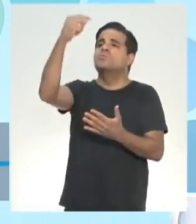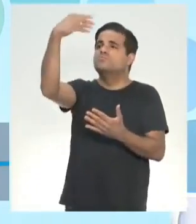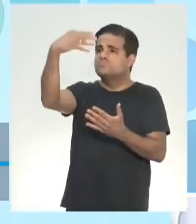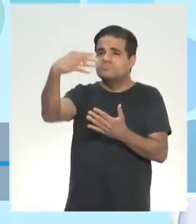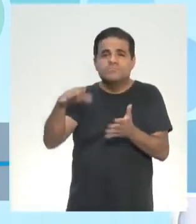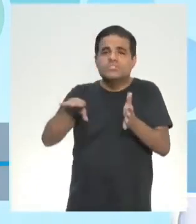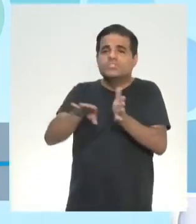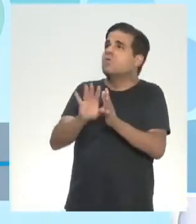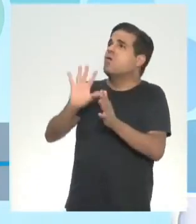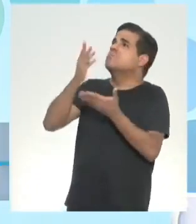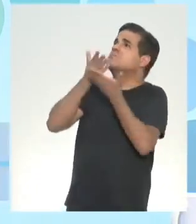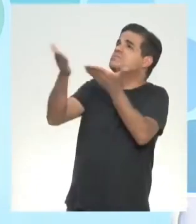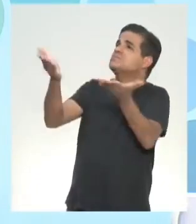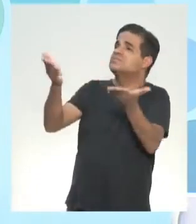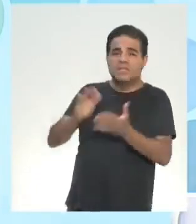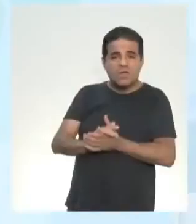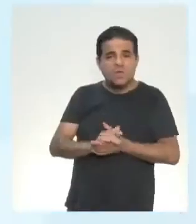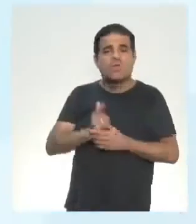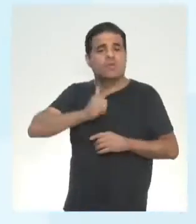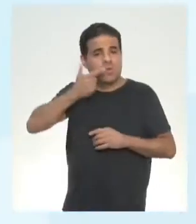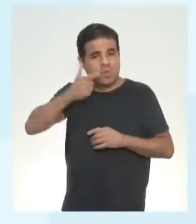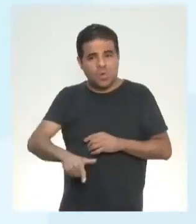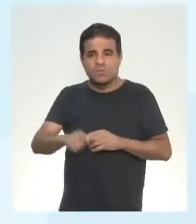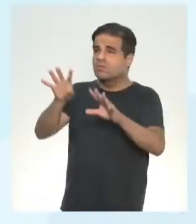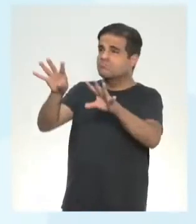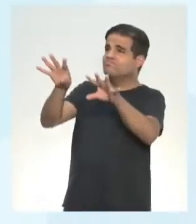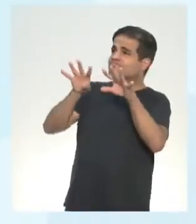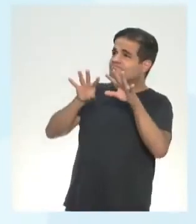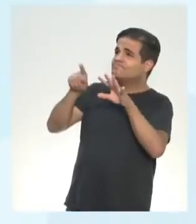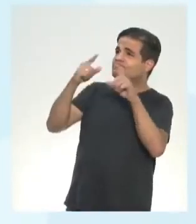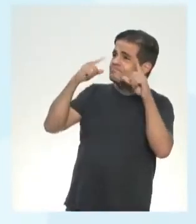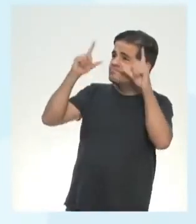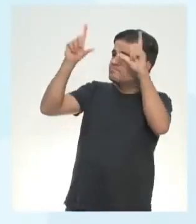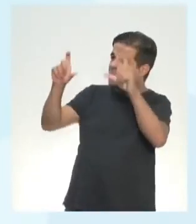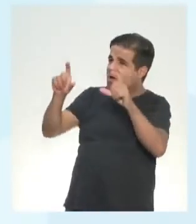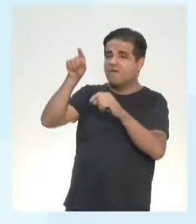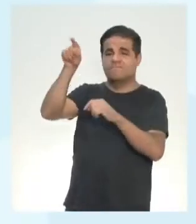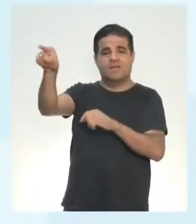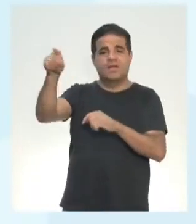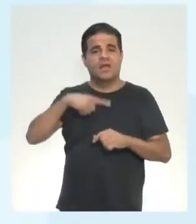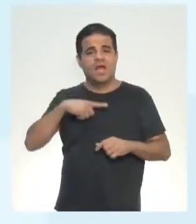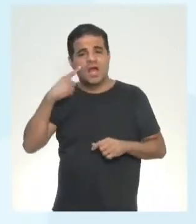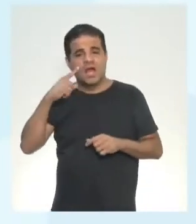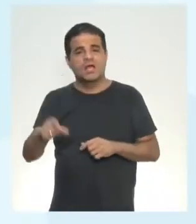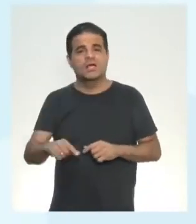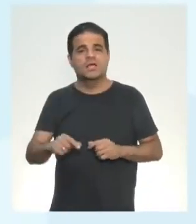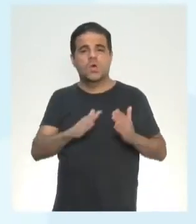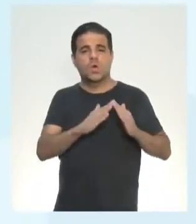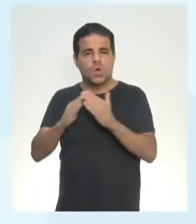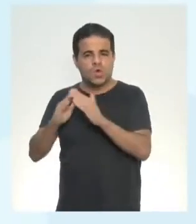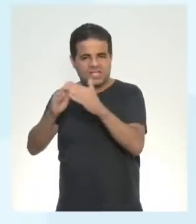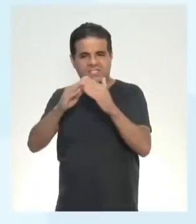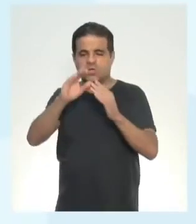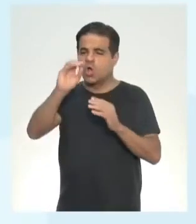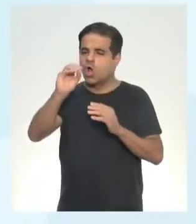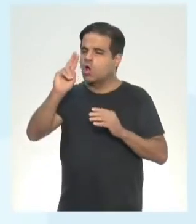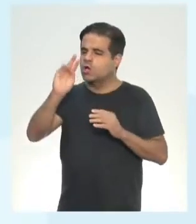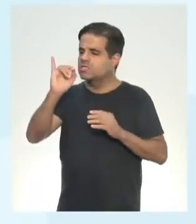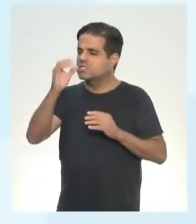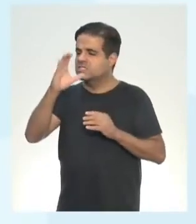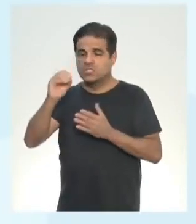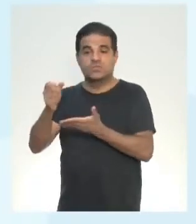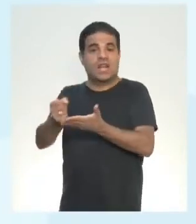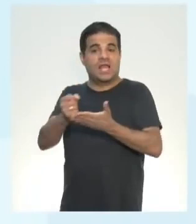chegar nessa situação. E a gente tem mais uma aí, ó, mais outra imagem, né, do cortiço, trazendo isso para